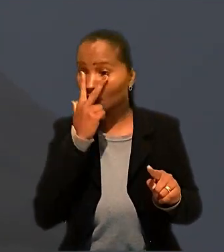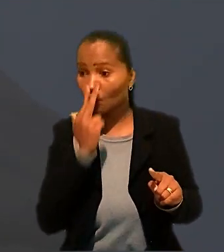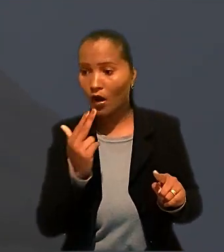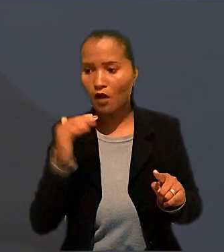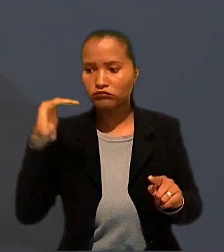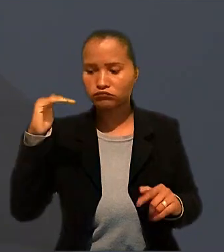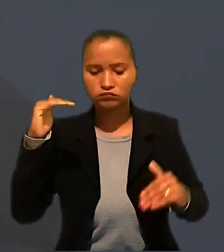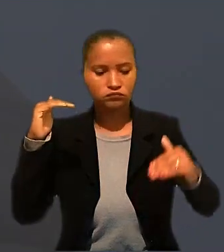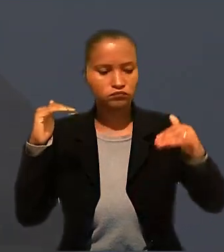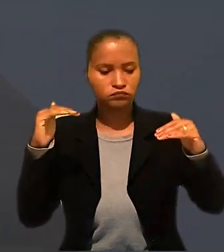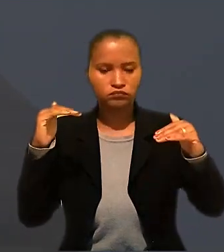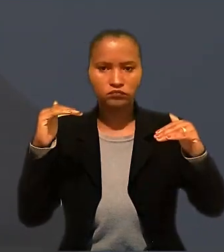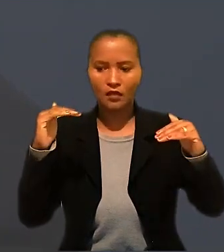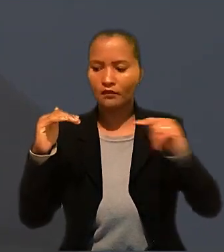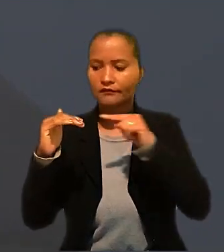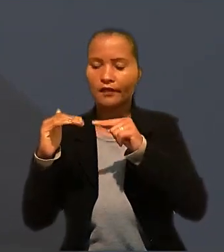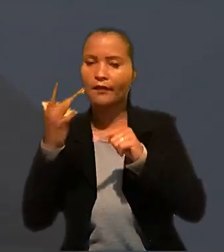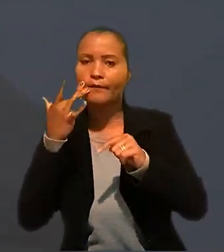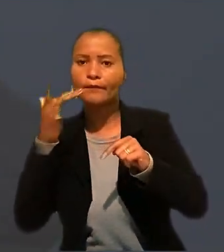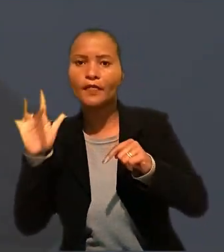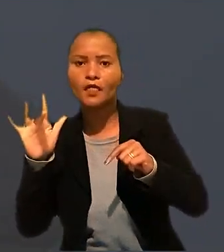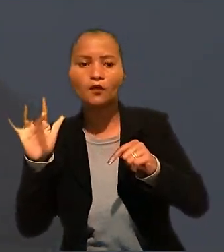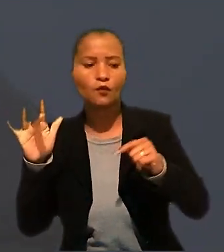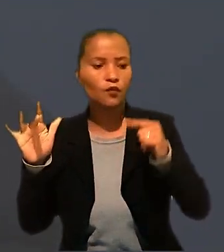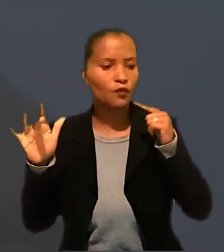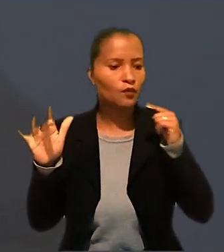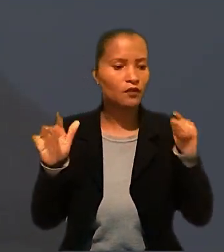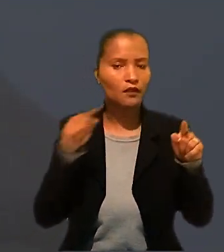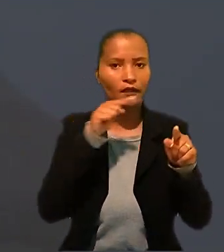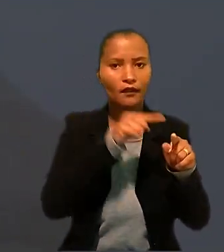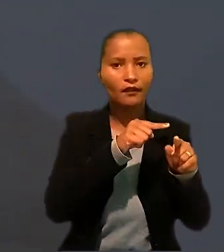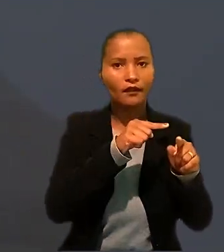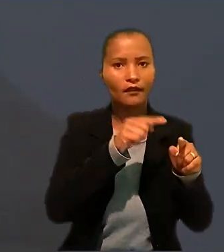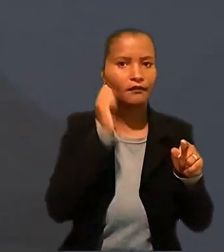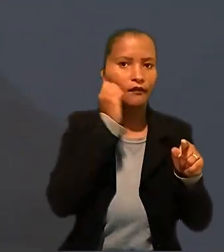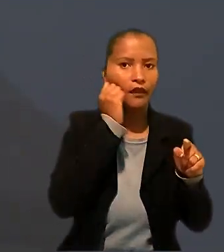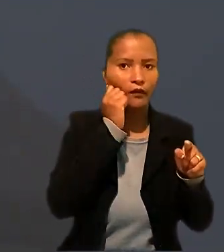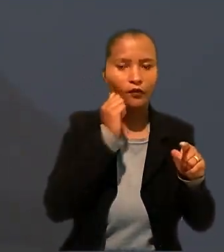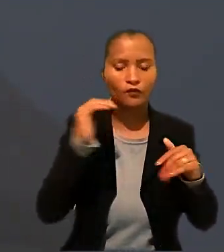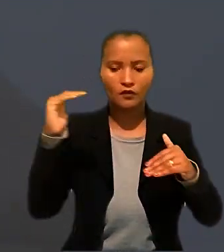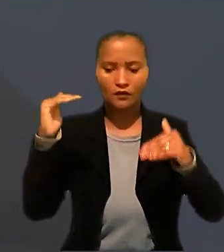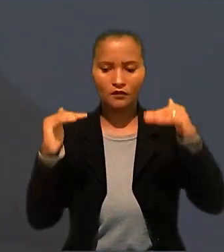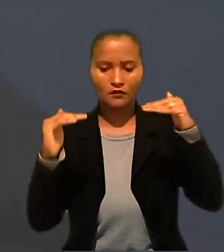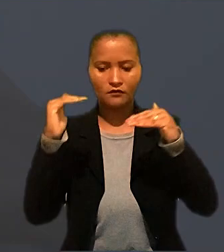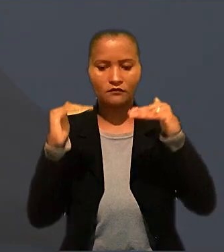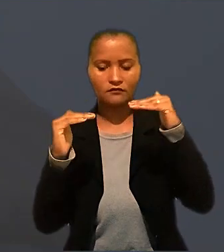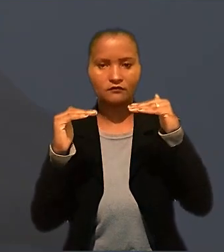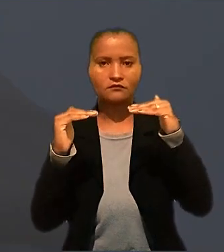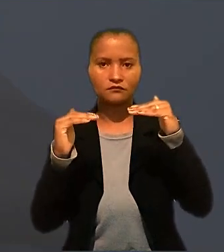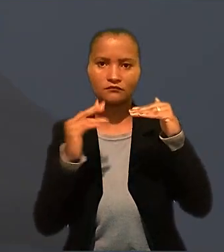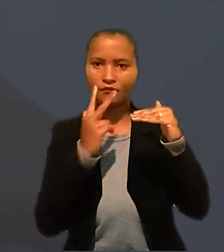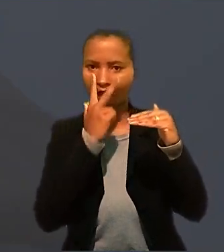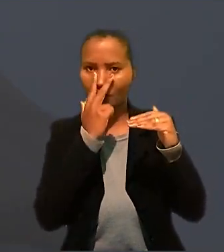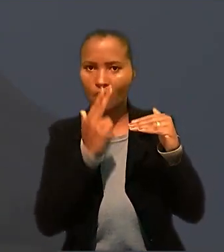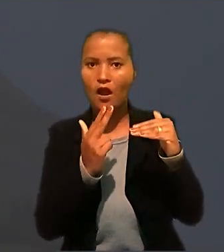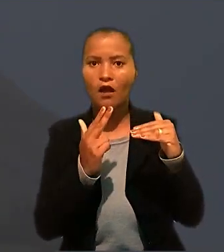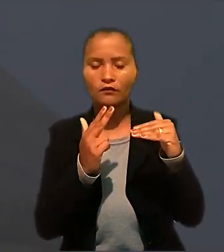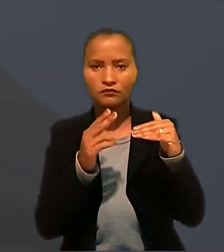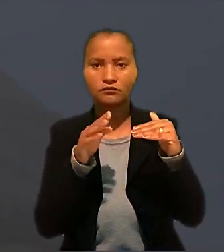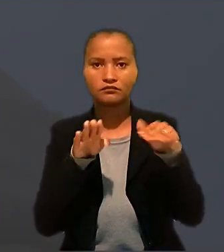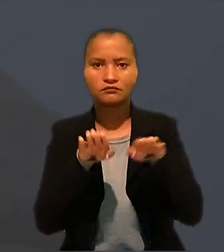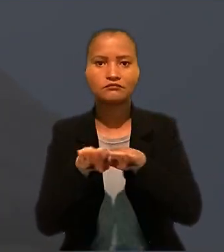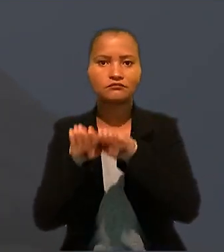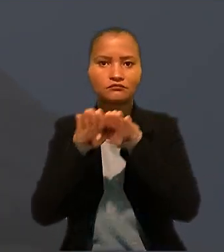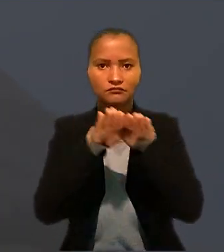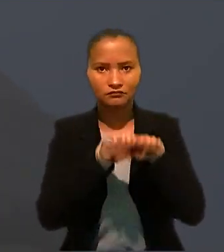que seja um empregado branco e o outro negro tratado em condições diferentes. Você vai equalizar